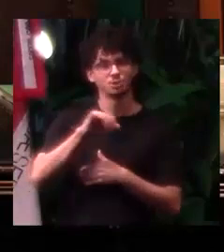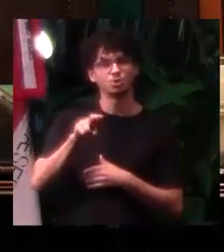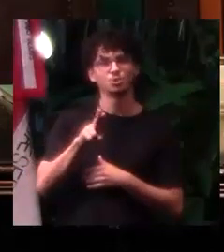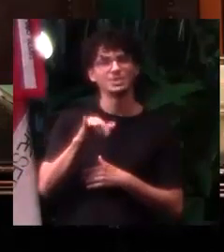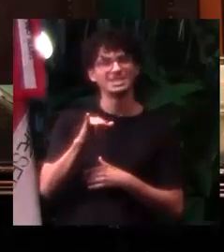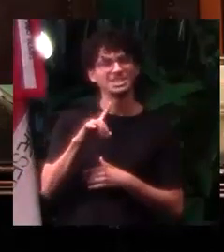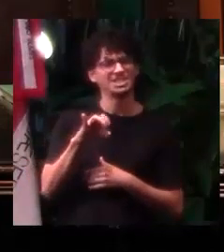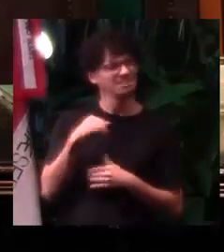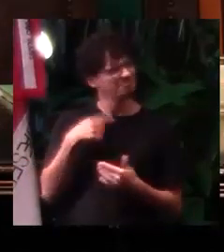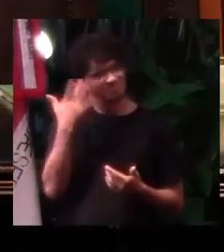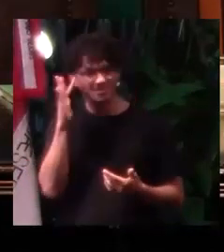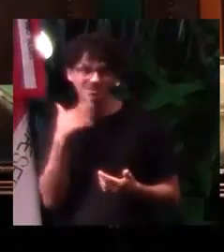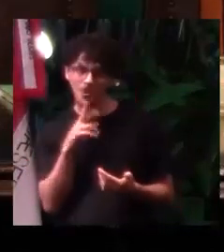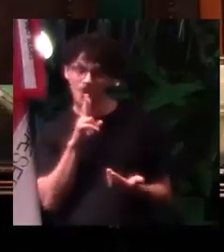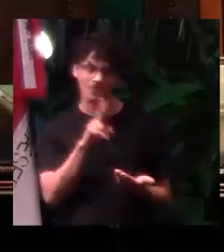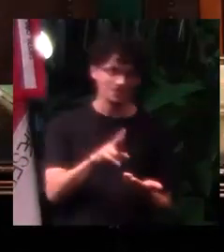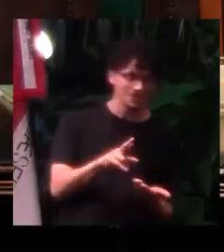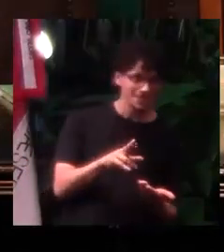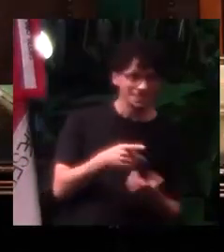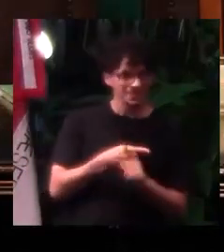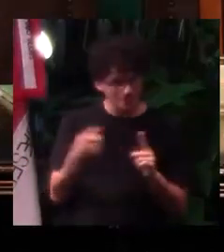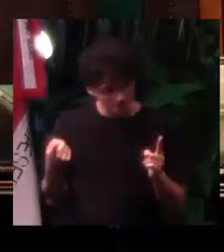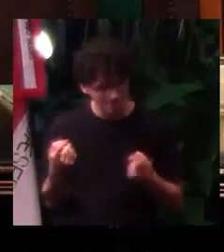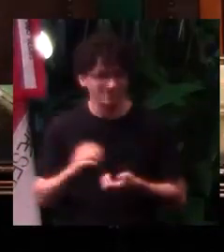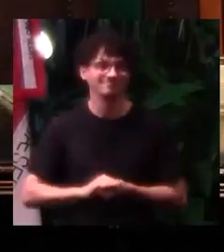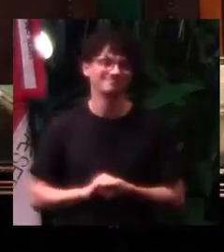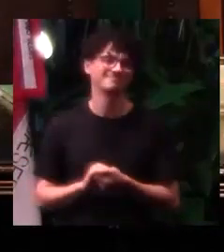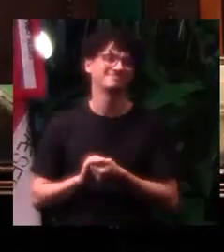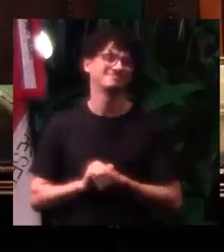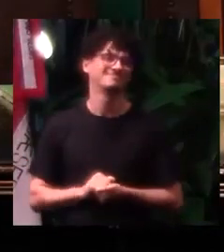Não sei se eu te respondi, mas...